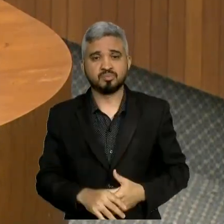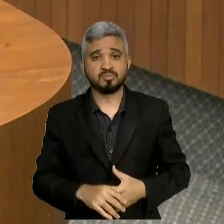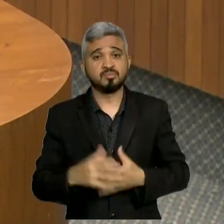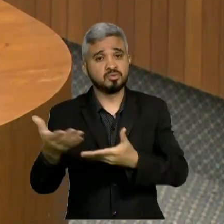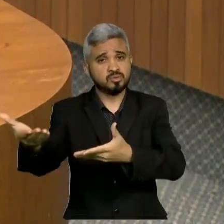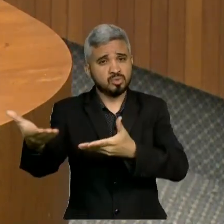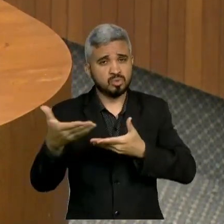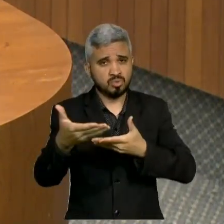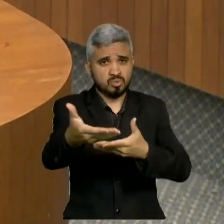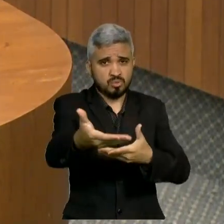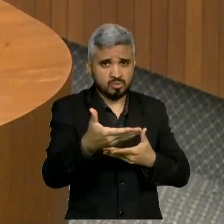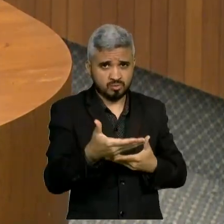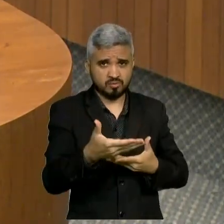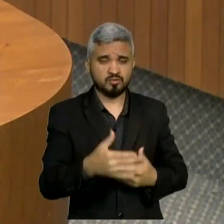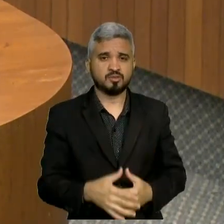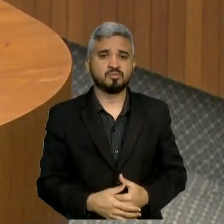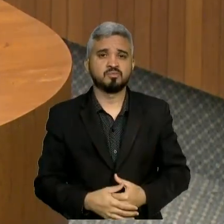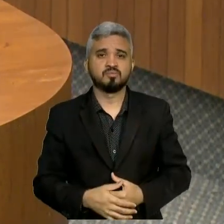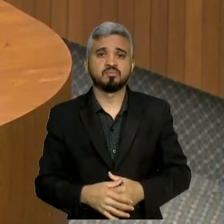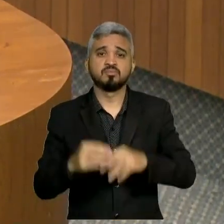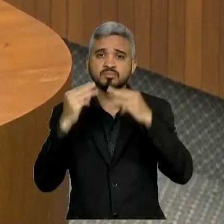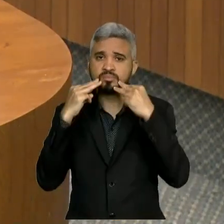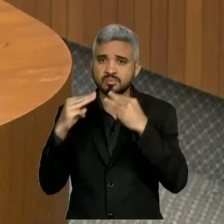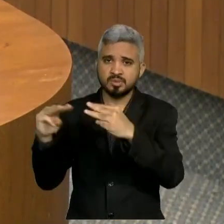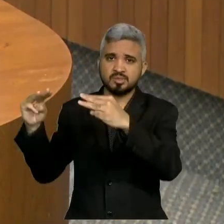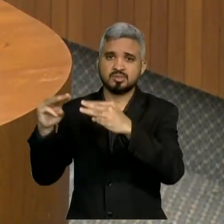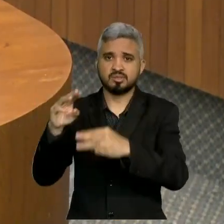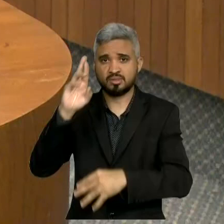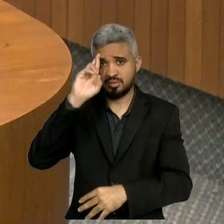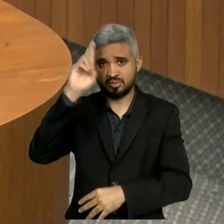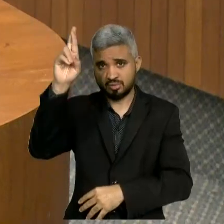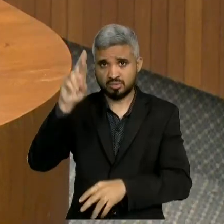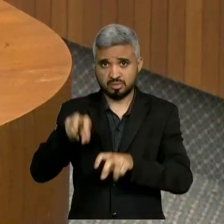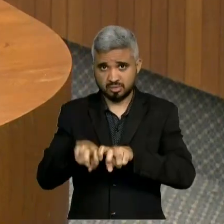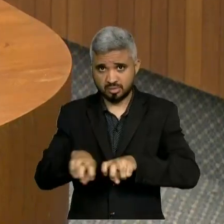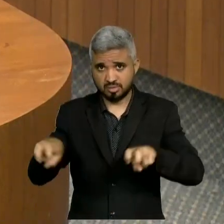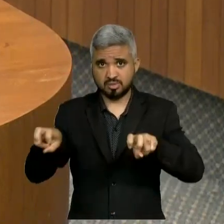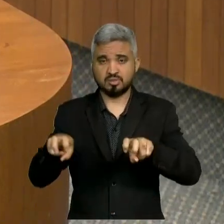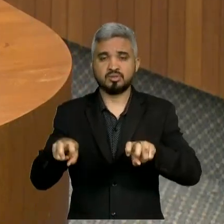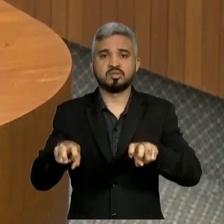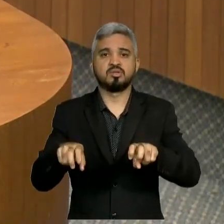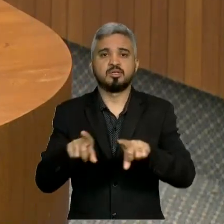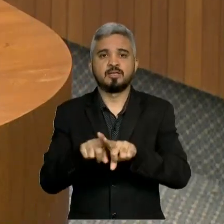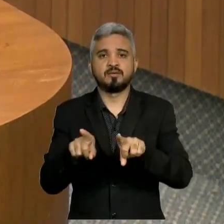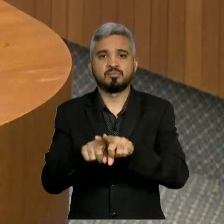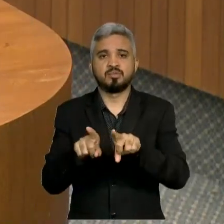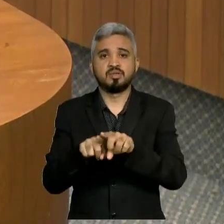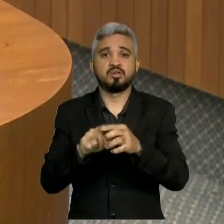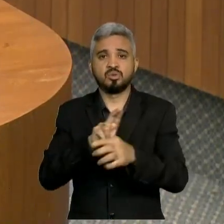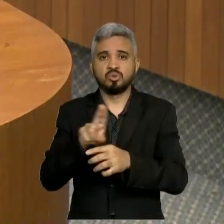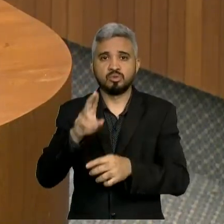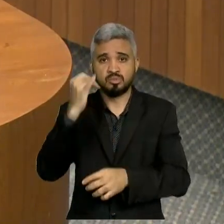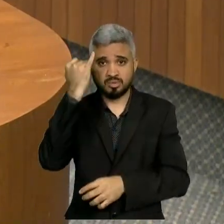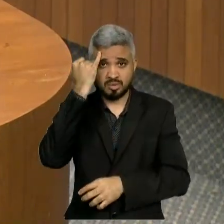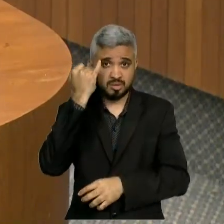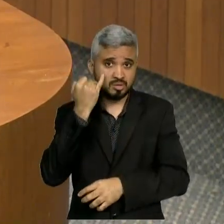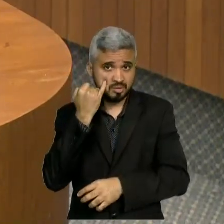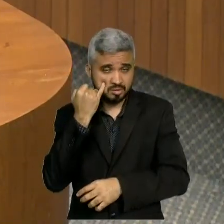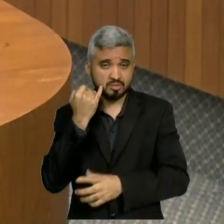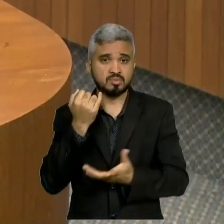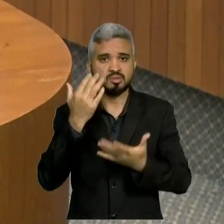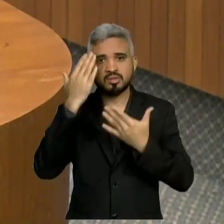convite, estou encaminhando a mesa diretora em nome da presidente Iracema Vale. Quero agradecer mais uma vez a Deus